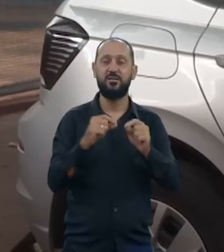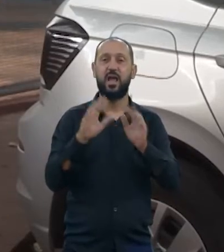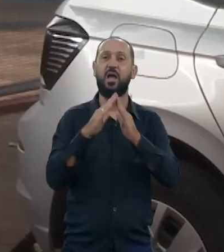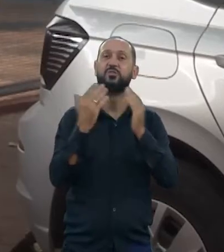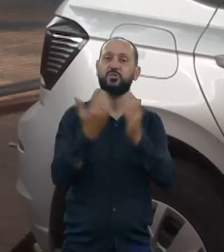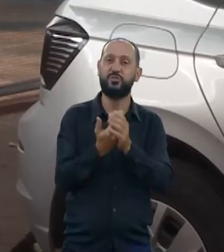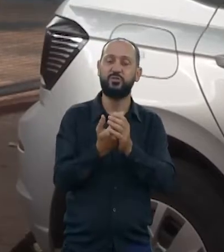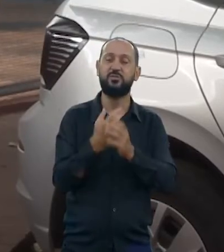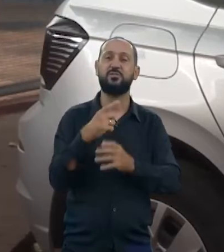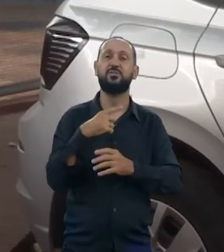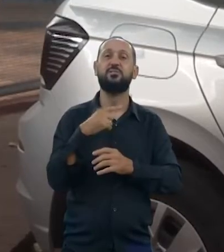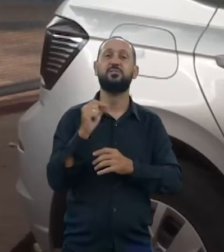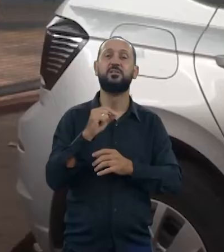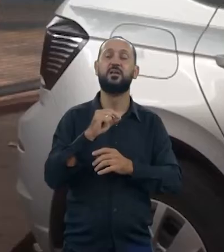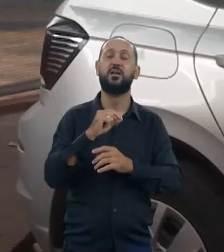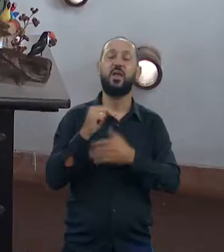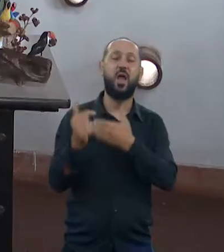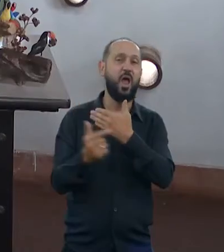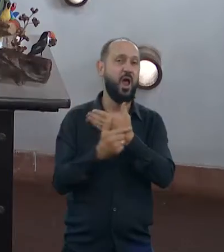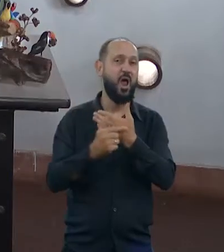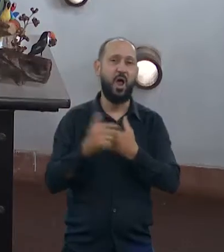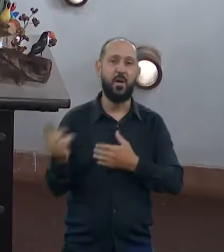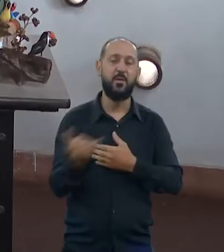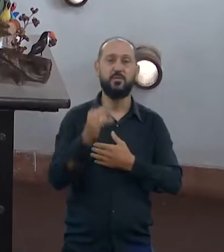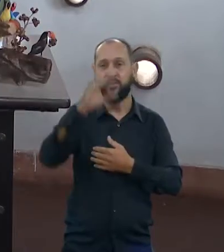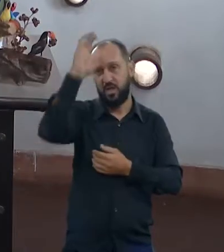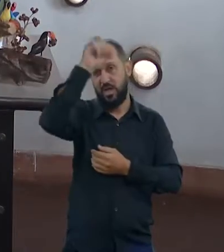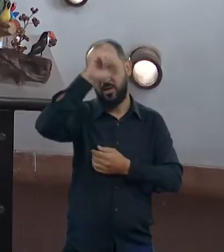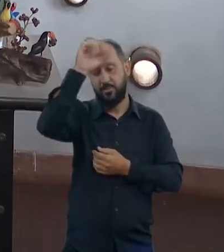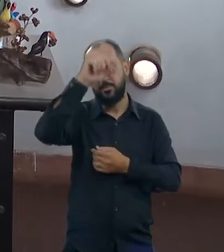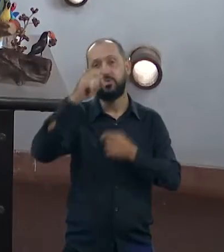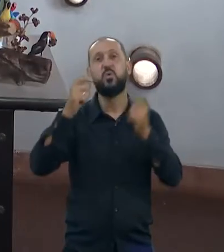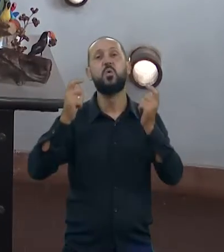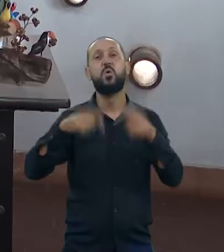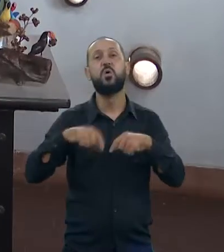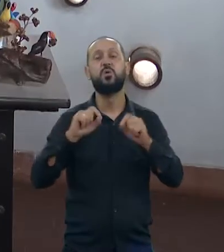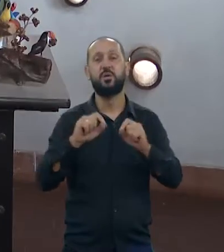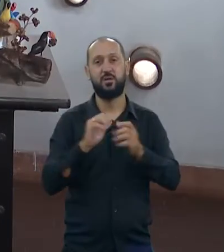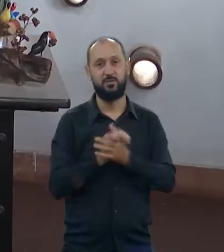e a escola tem um papel fundamental, né, que onde nós aprendemos, né, onde